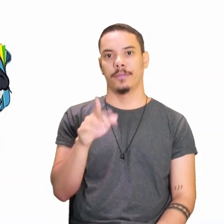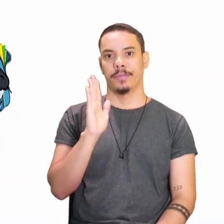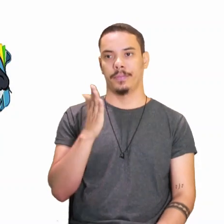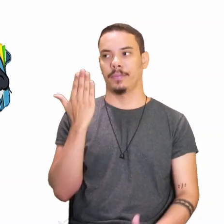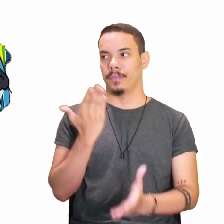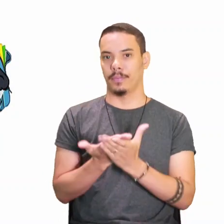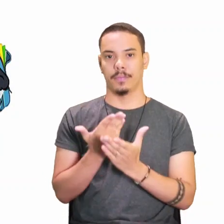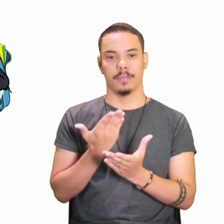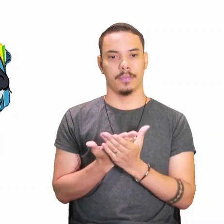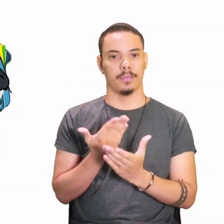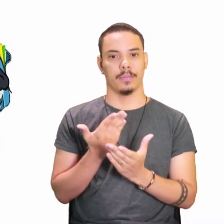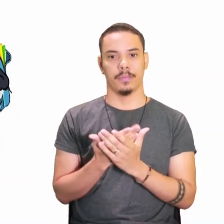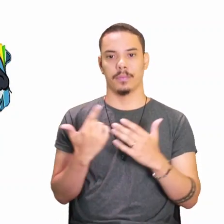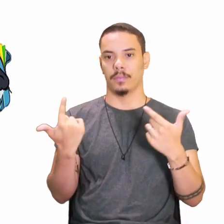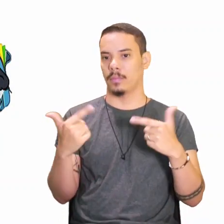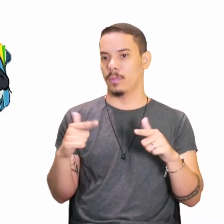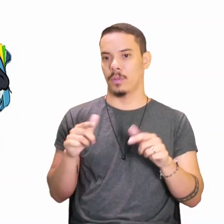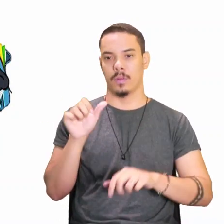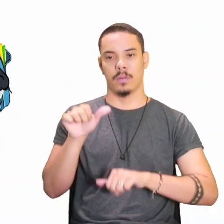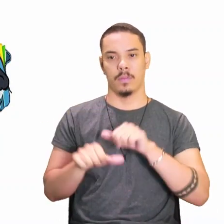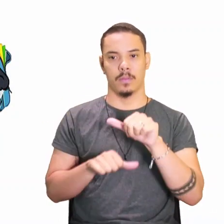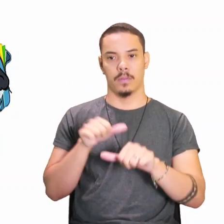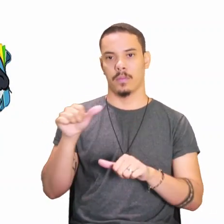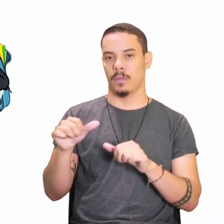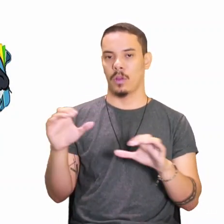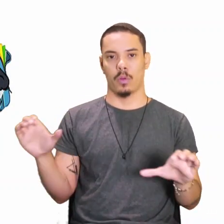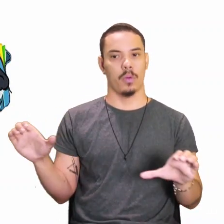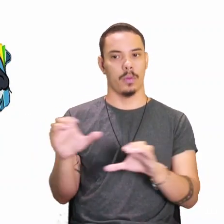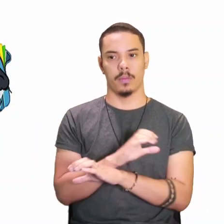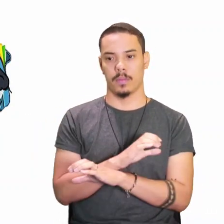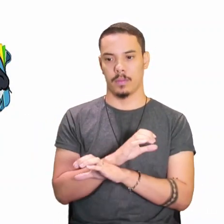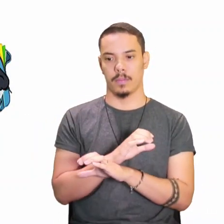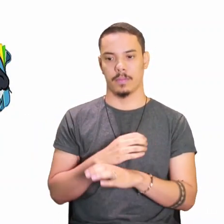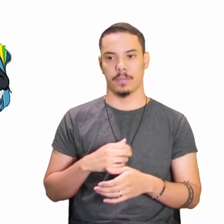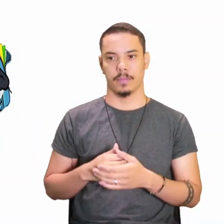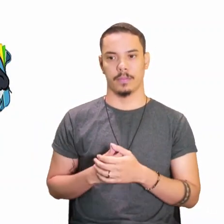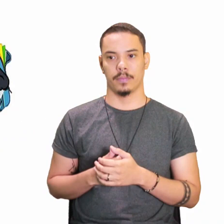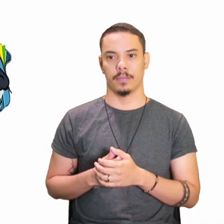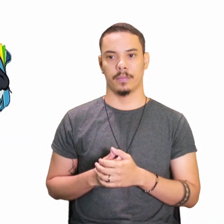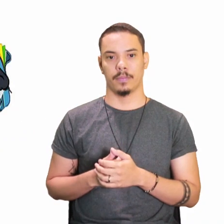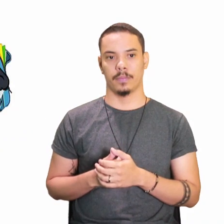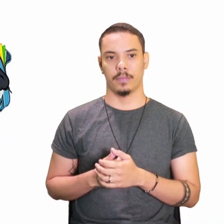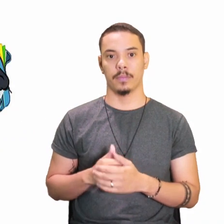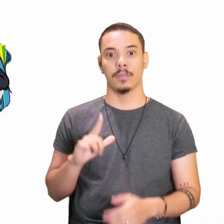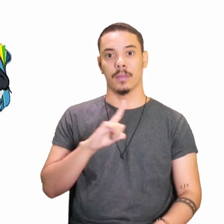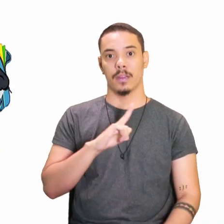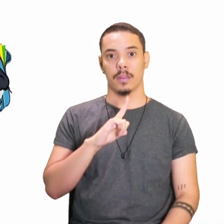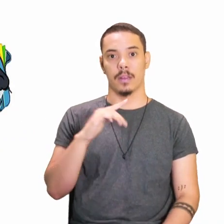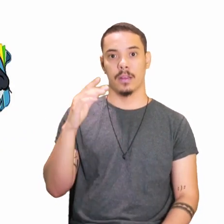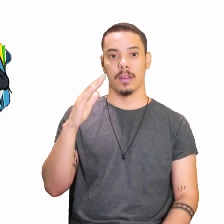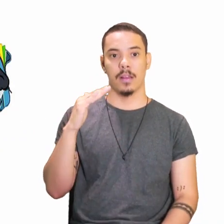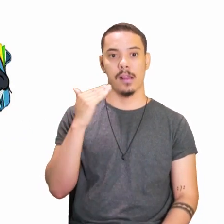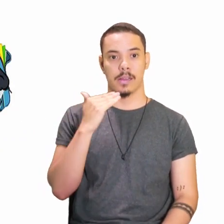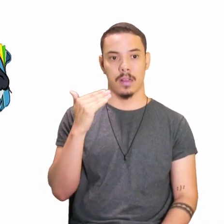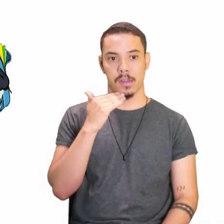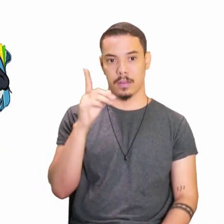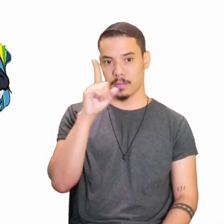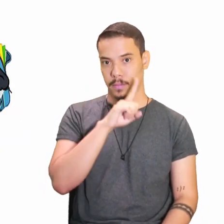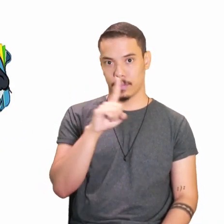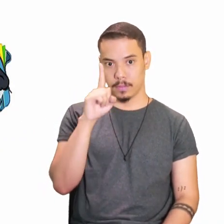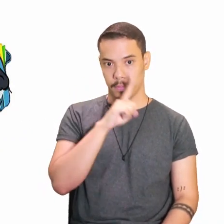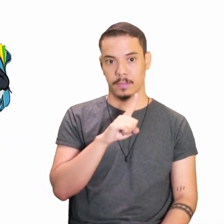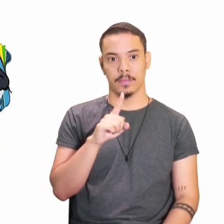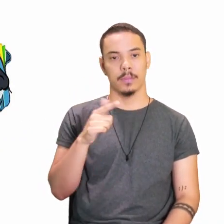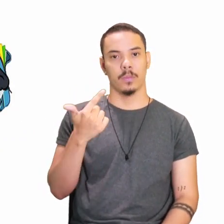aqueles que não possuem a conjugação completa defectivo defeito não sendo usado